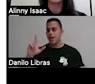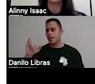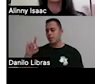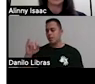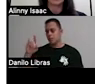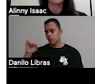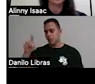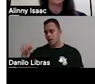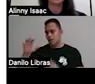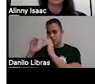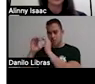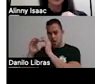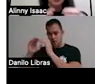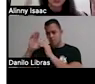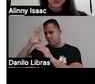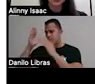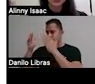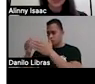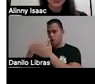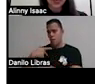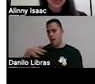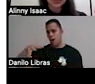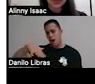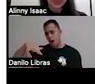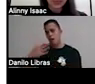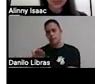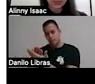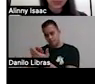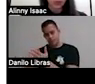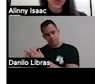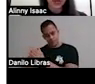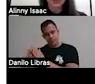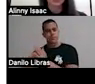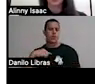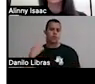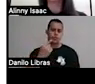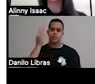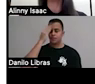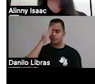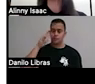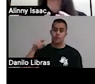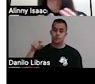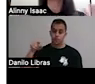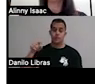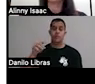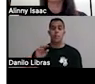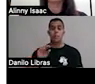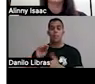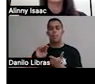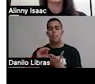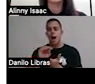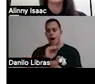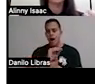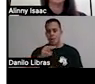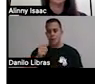área de interesse, a minha área de estudo, a gente sabe que esse componente, esse macronutriente, ele é extremamente abundante no